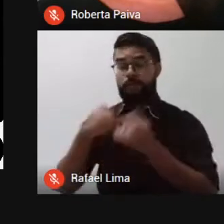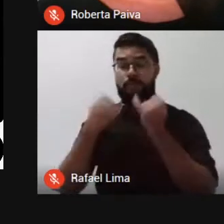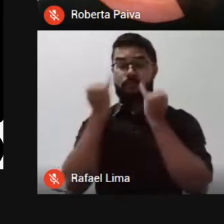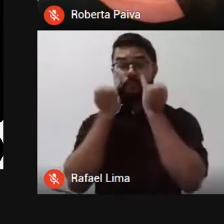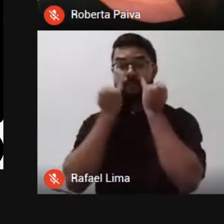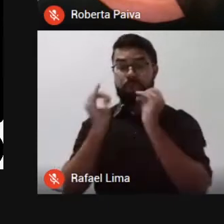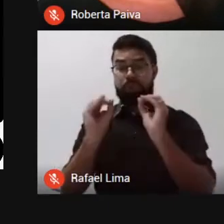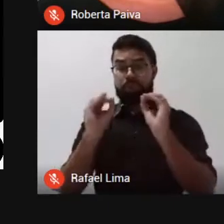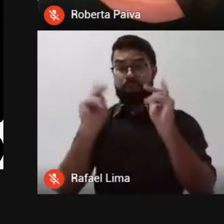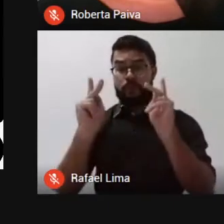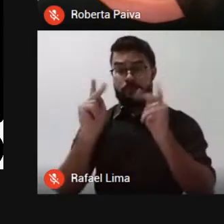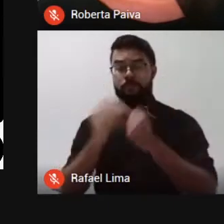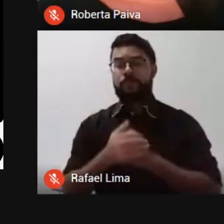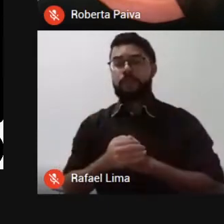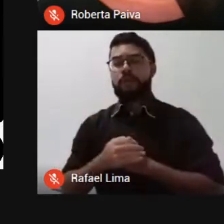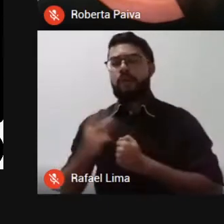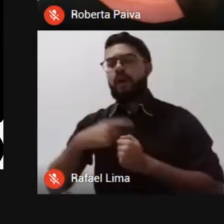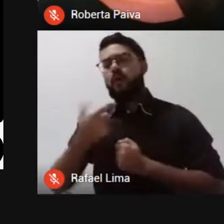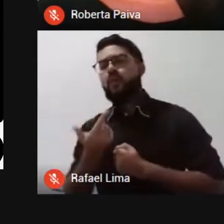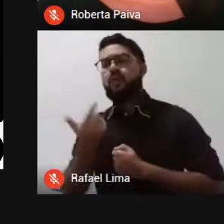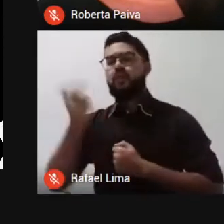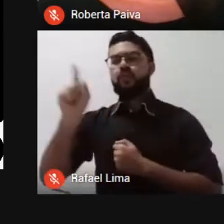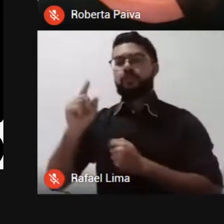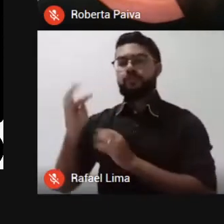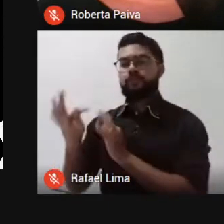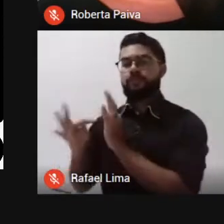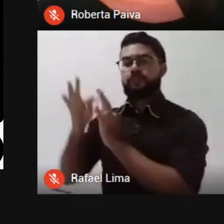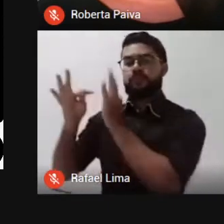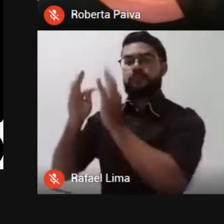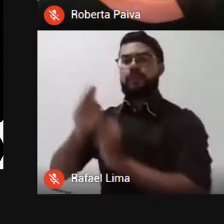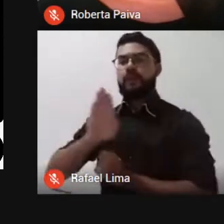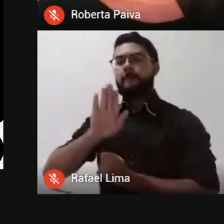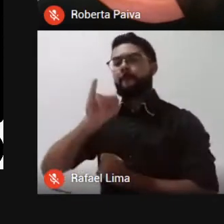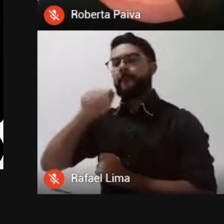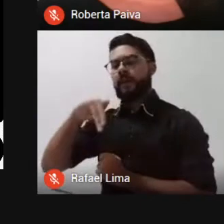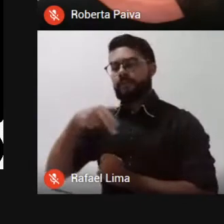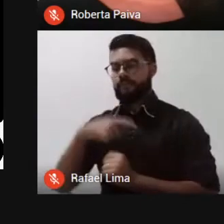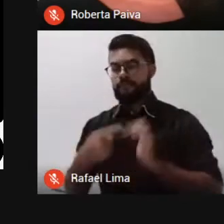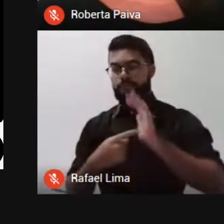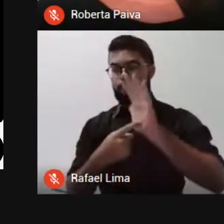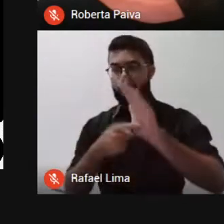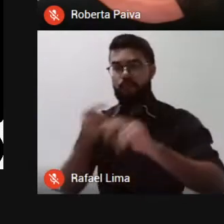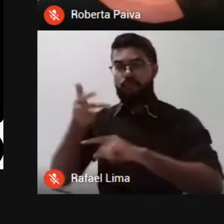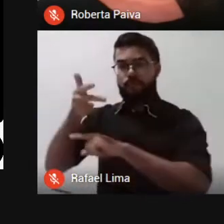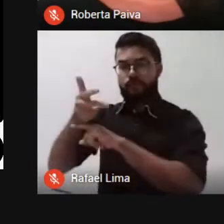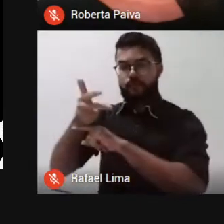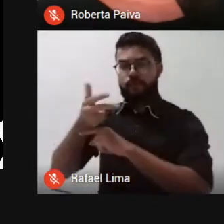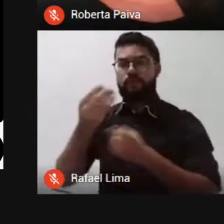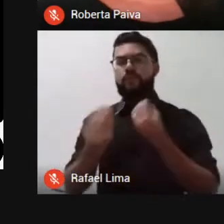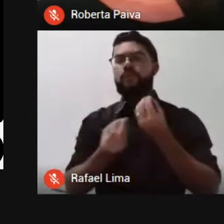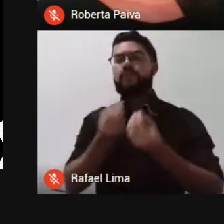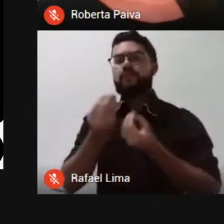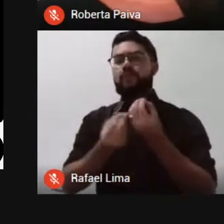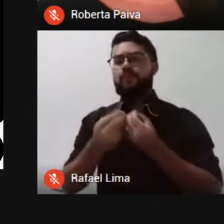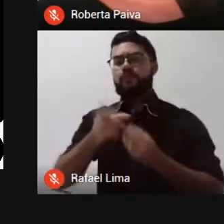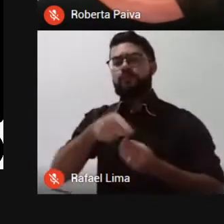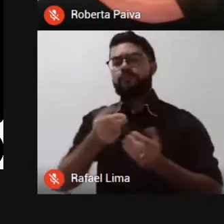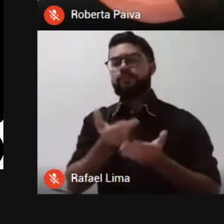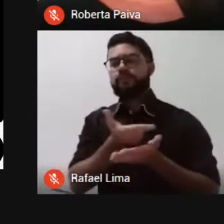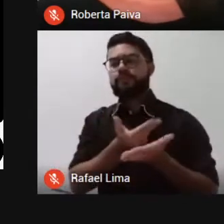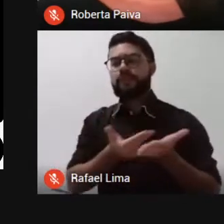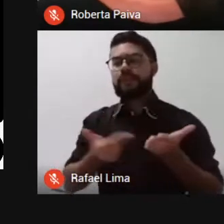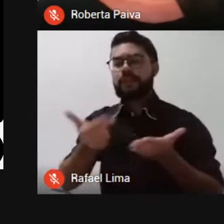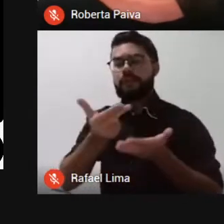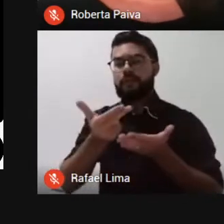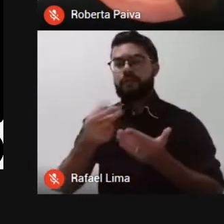sei qual é a zona, eu passo para usar a tecnologia BIM, onde eu vou mostrar um vídeo para vocês como funciona o desenho, o modelo